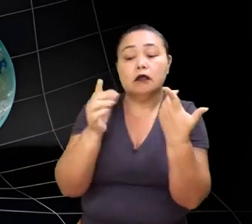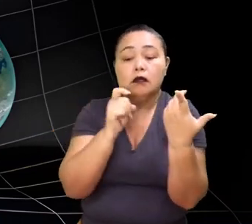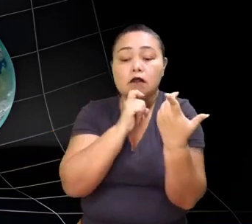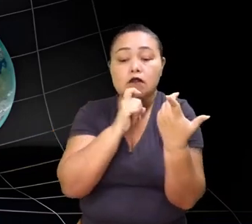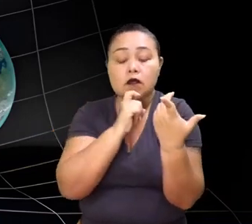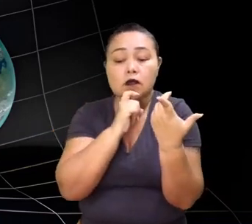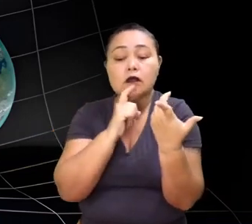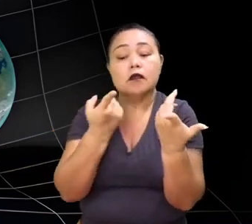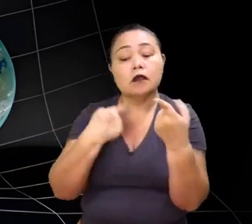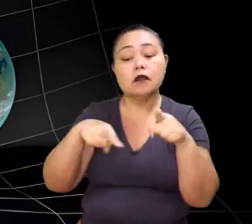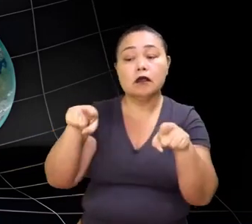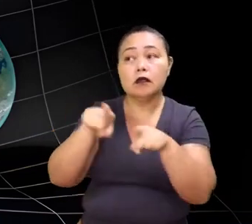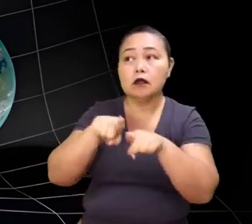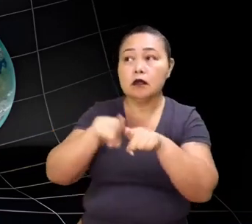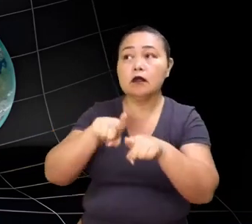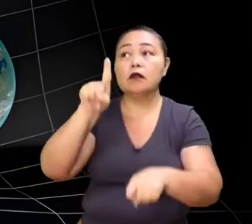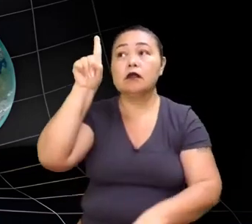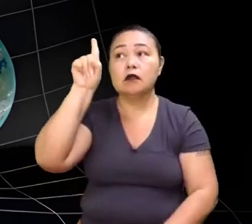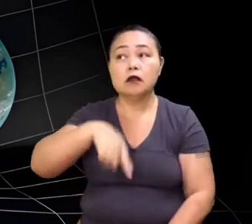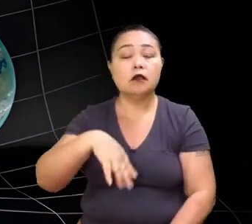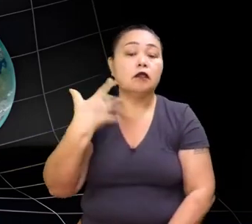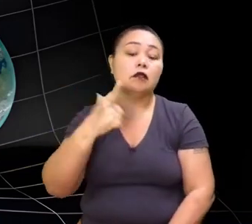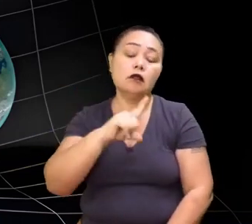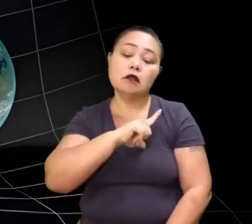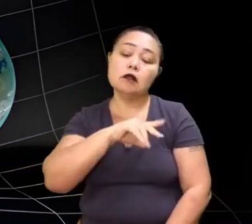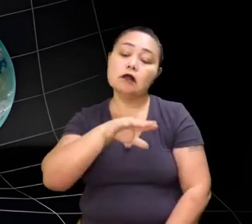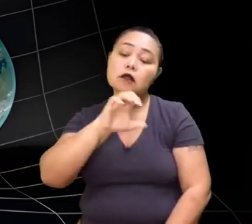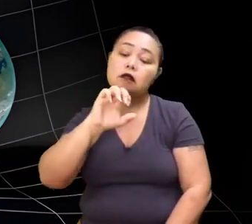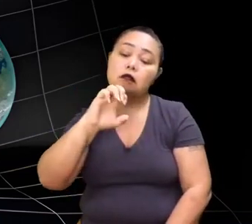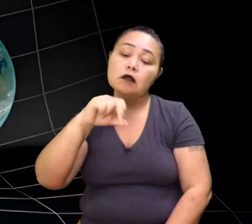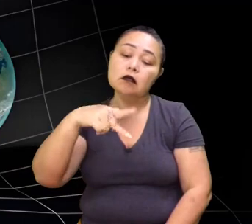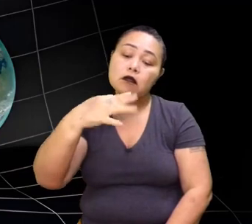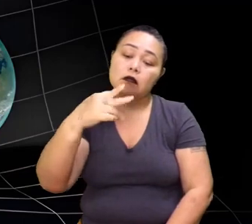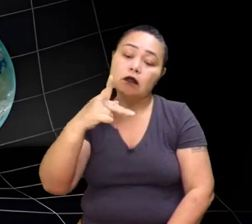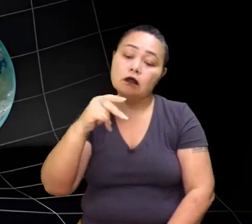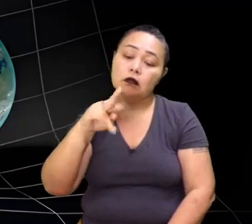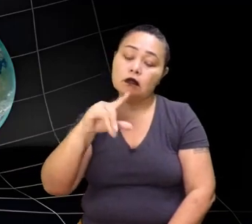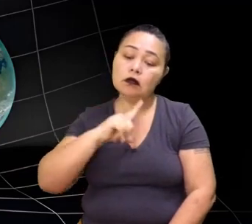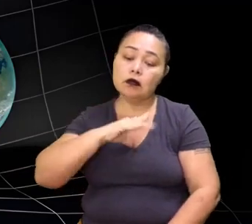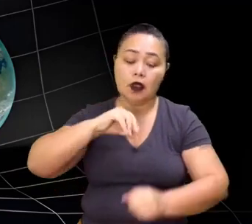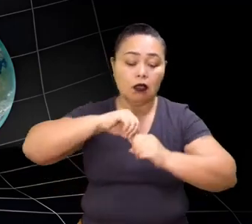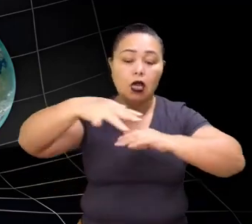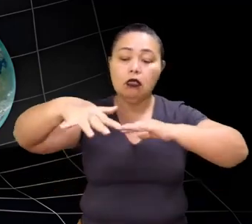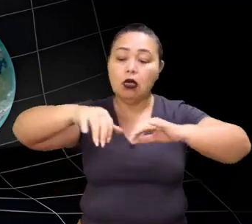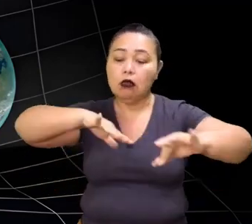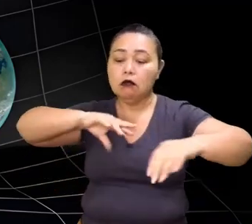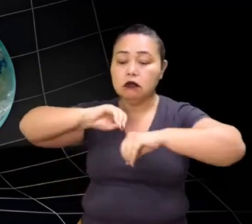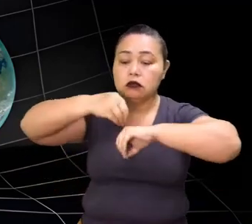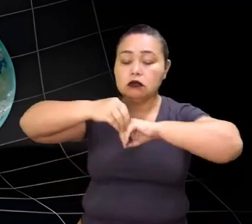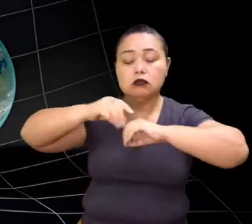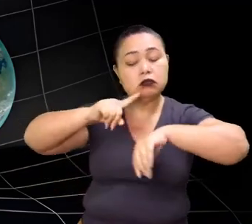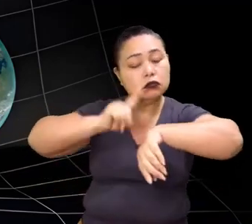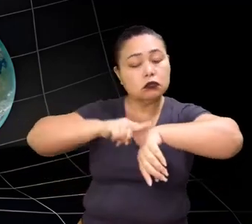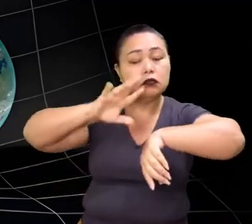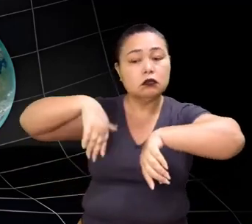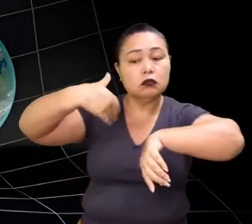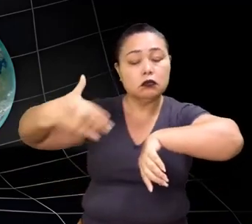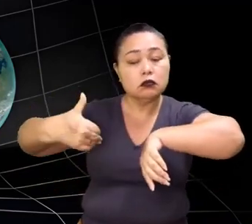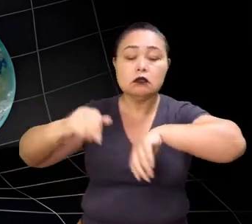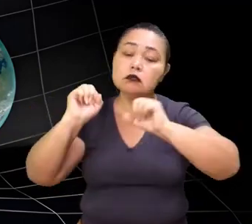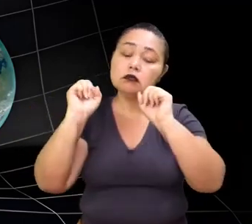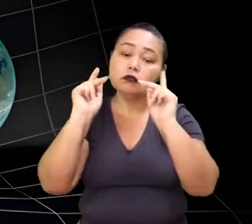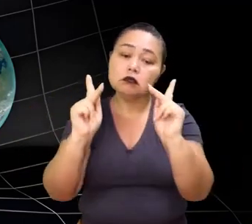inopia lembra que a inopia é desorganização das moléculas com passar do tempo OK